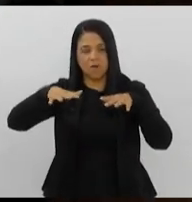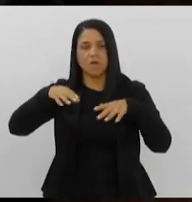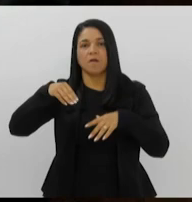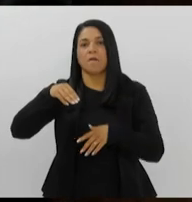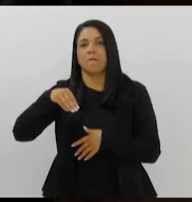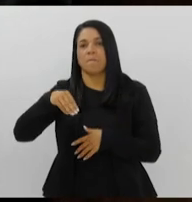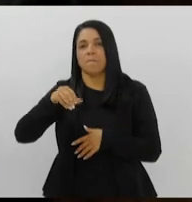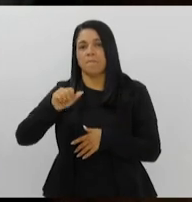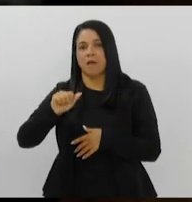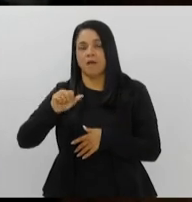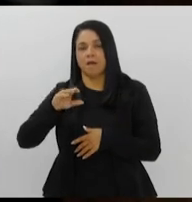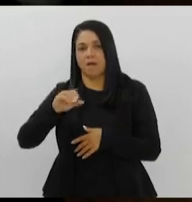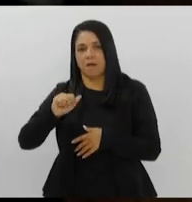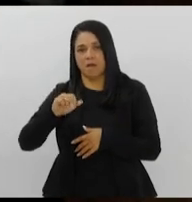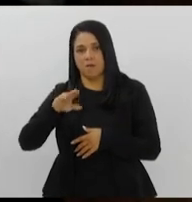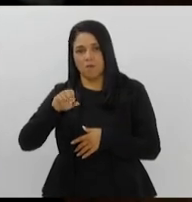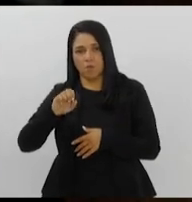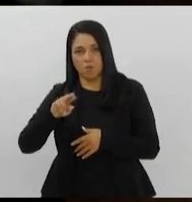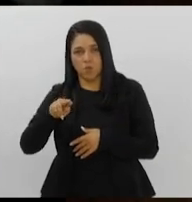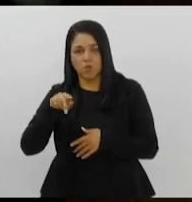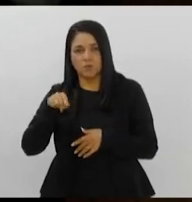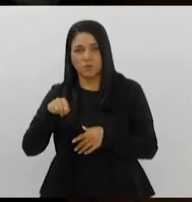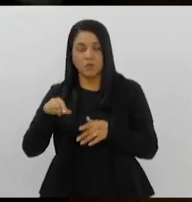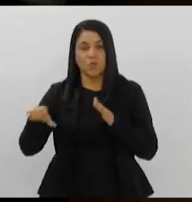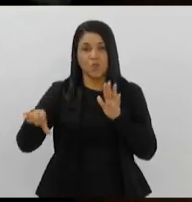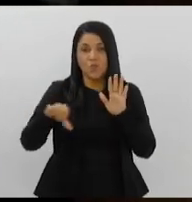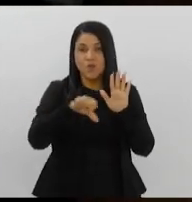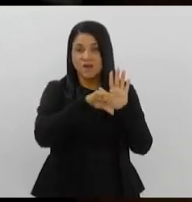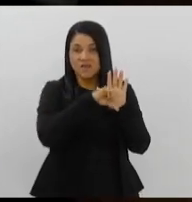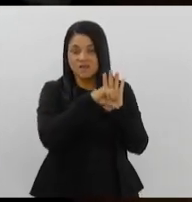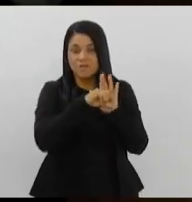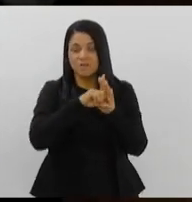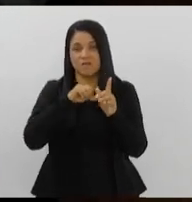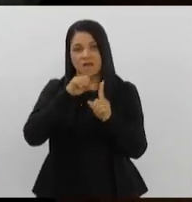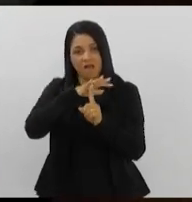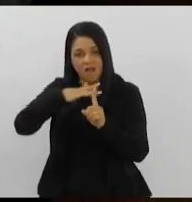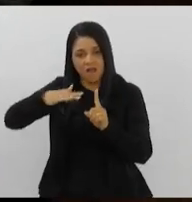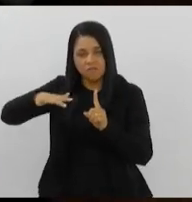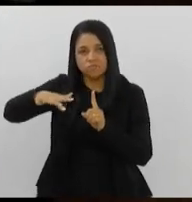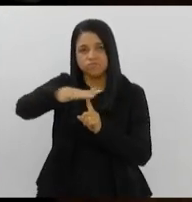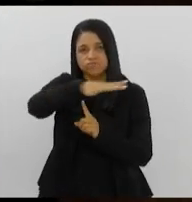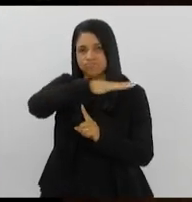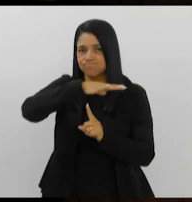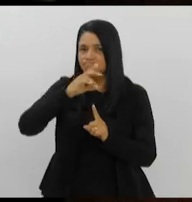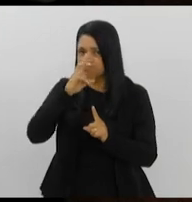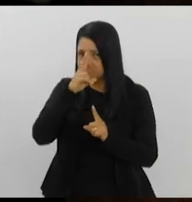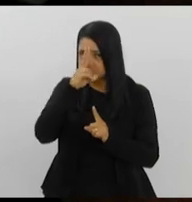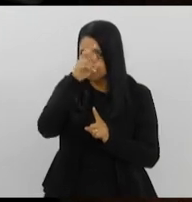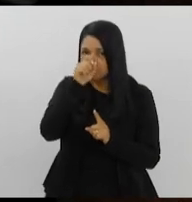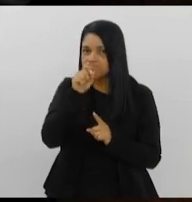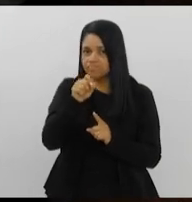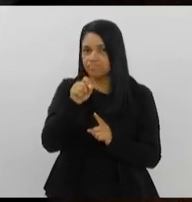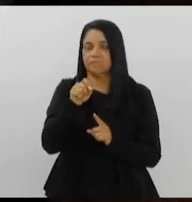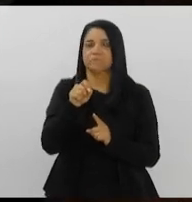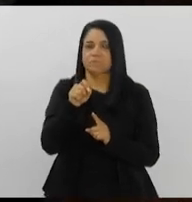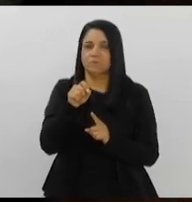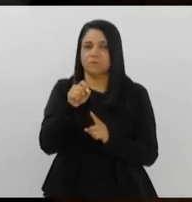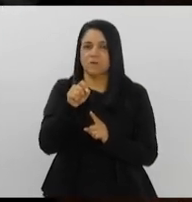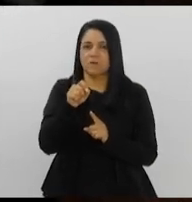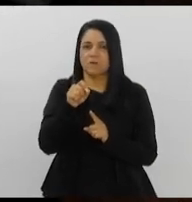tona um crime ambiental fortíssimo, que foi